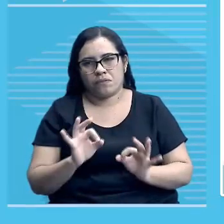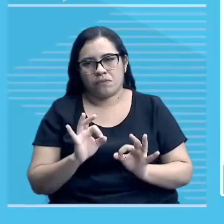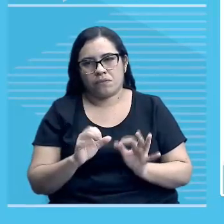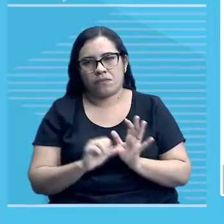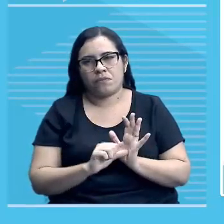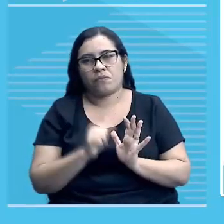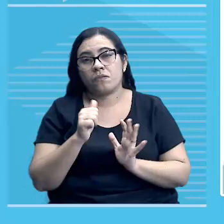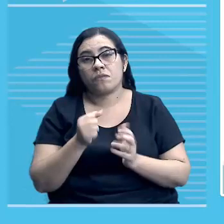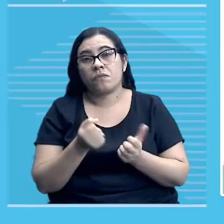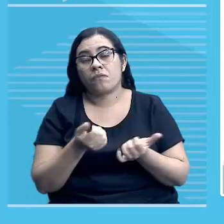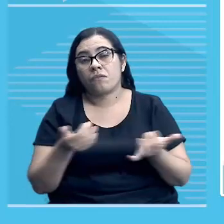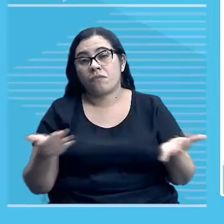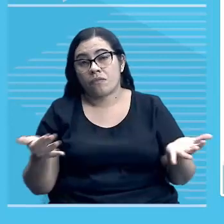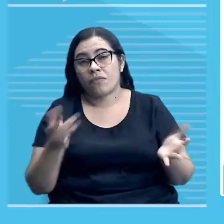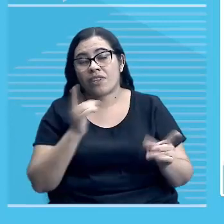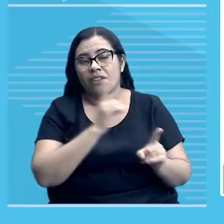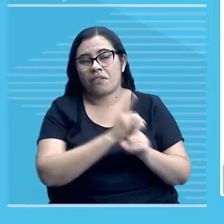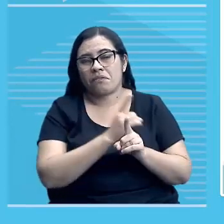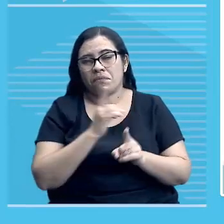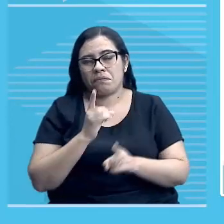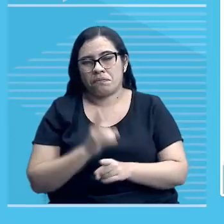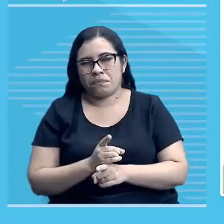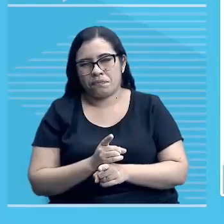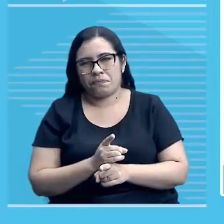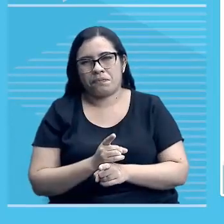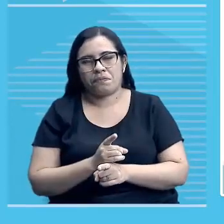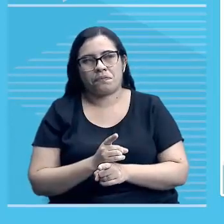Primeiro passo qual é? Identificar